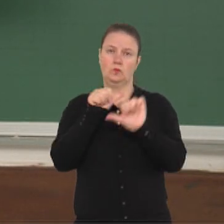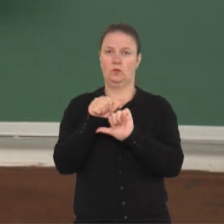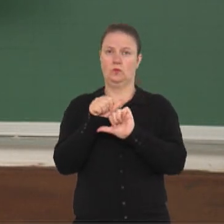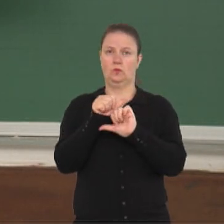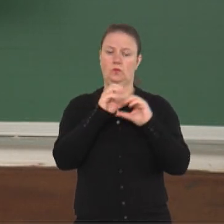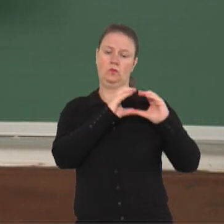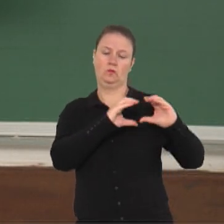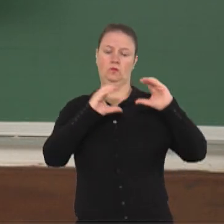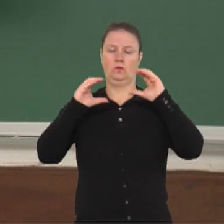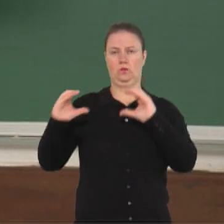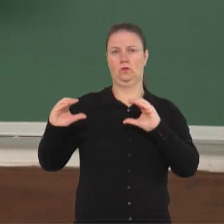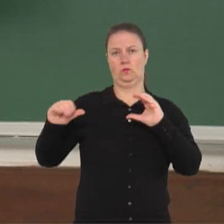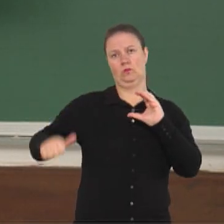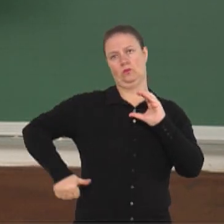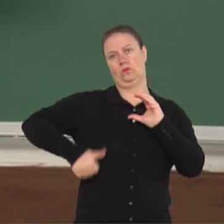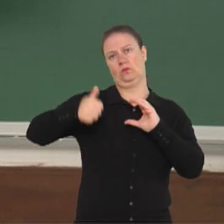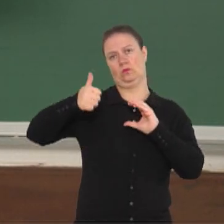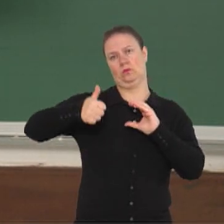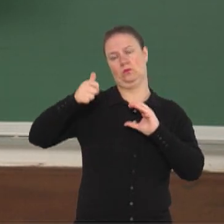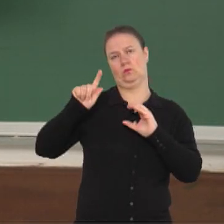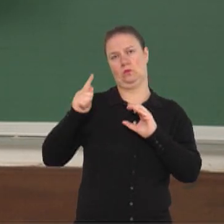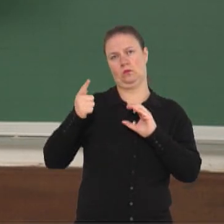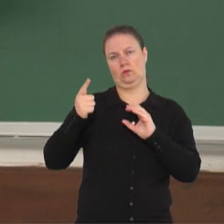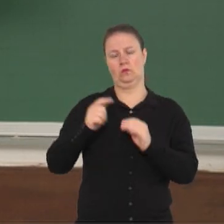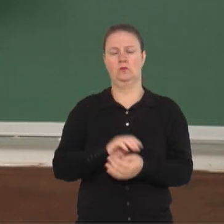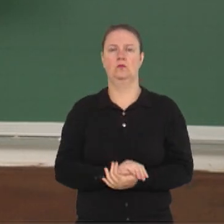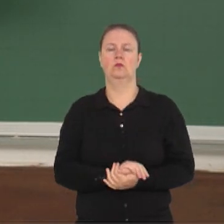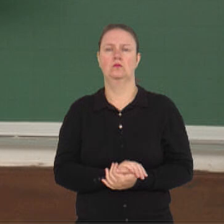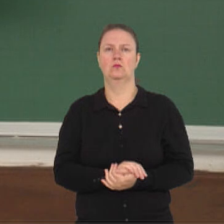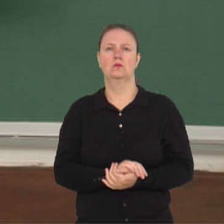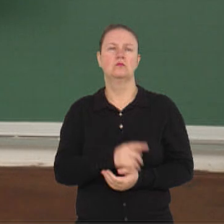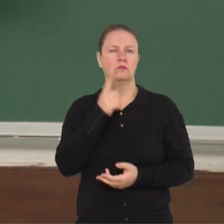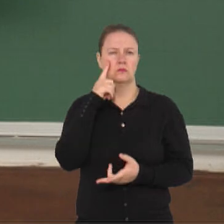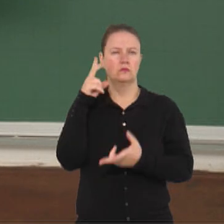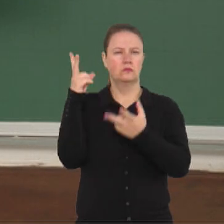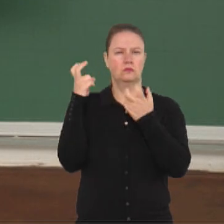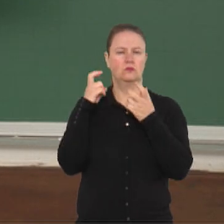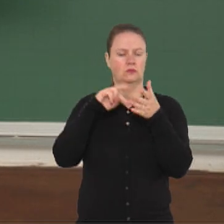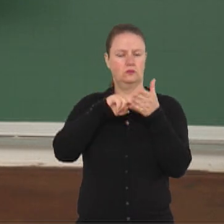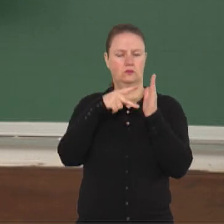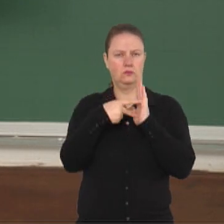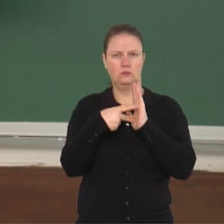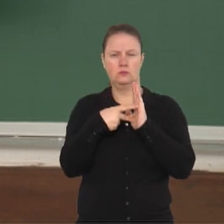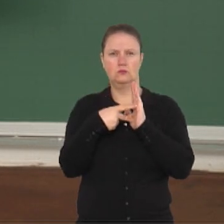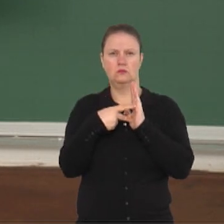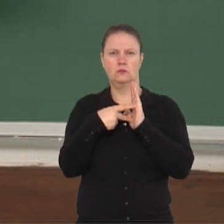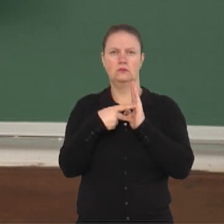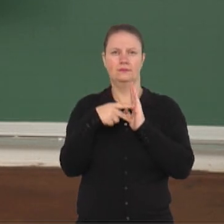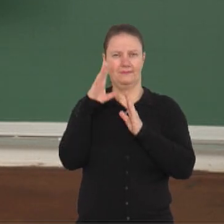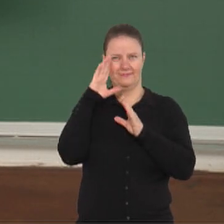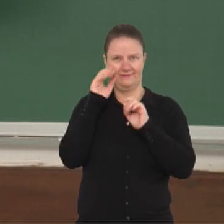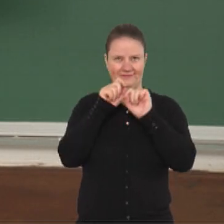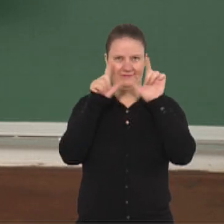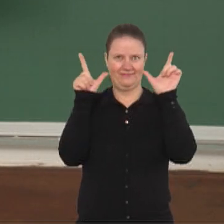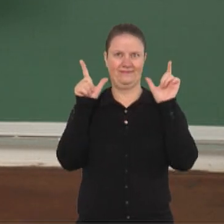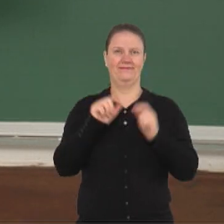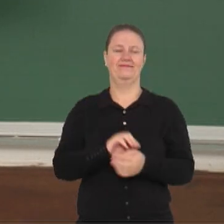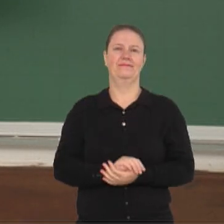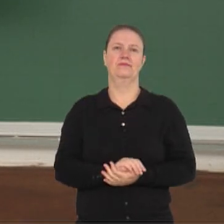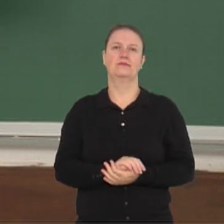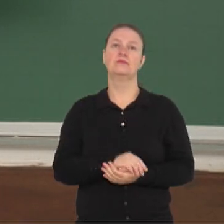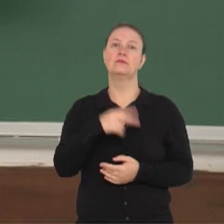ser função de primeiro grau novamente. Então, apenas a definição para você ficar ligado nesses itens,